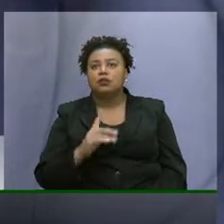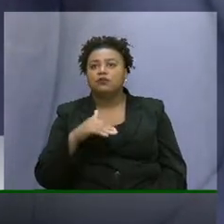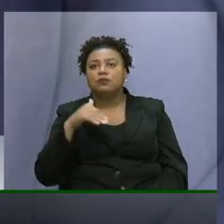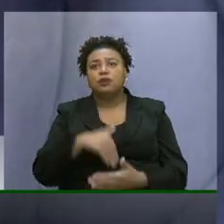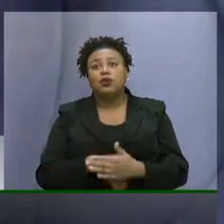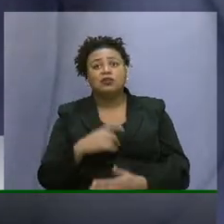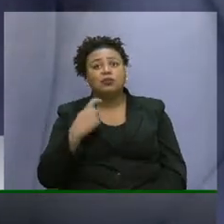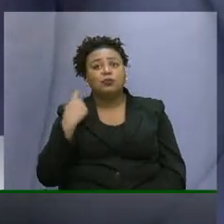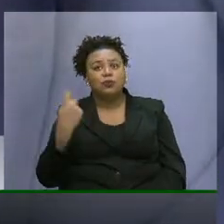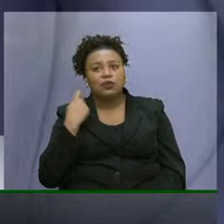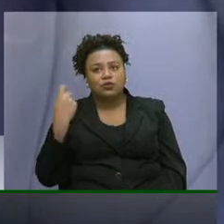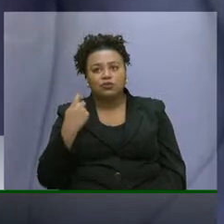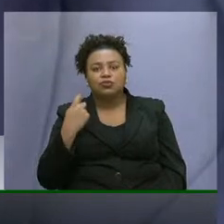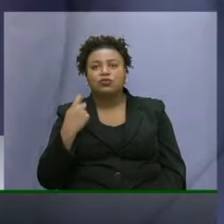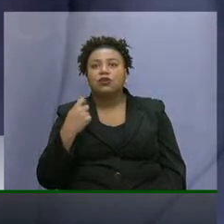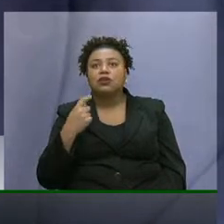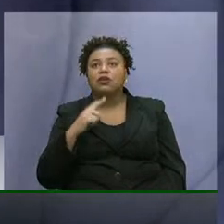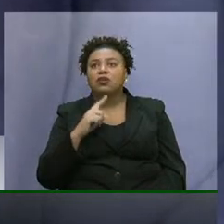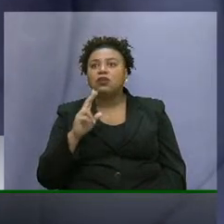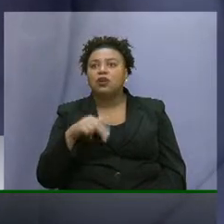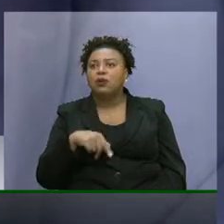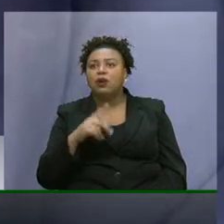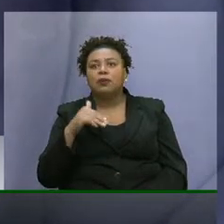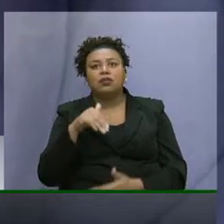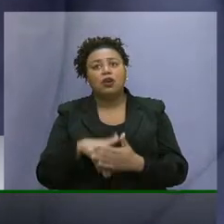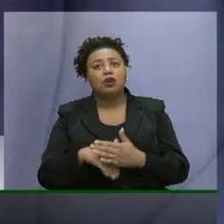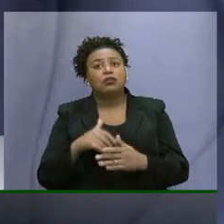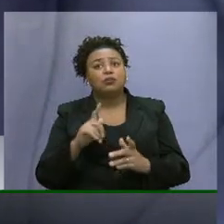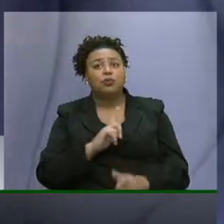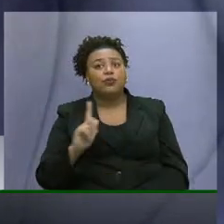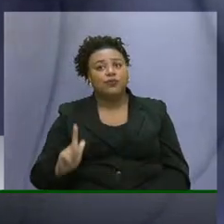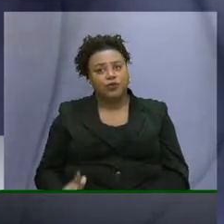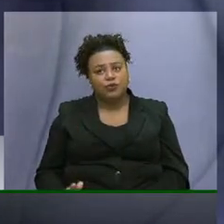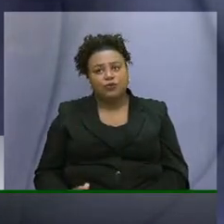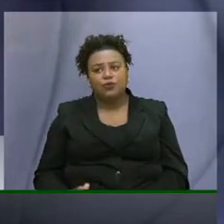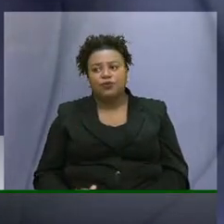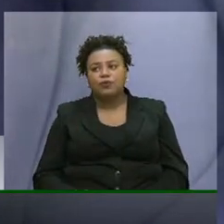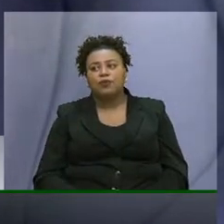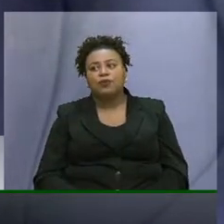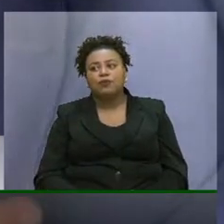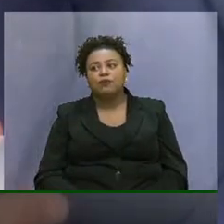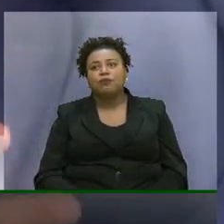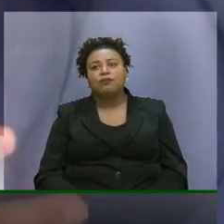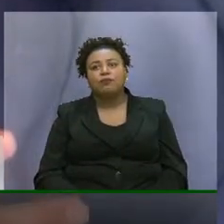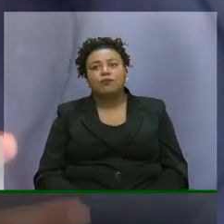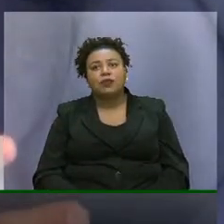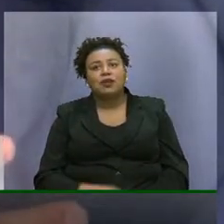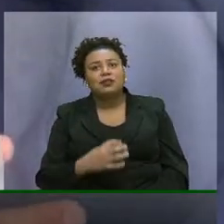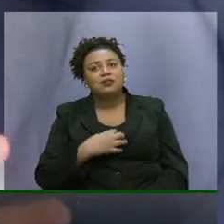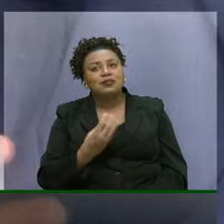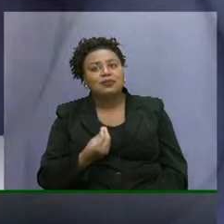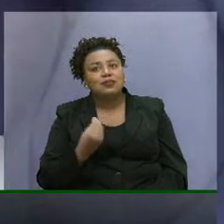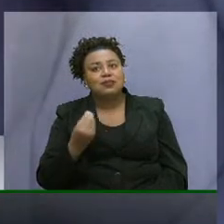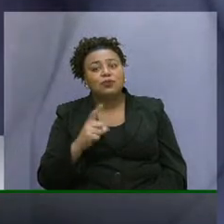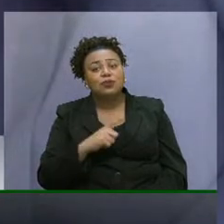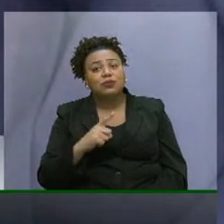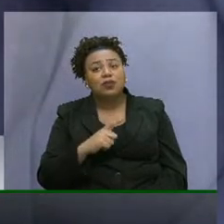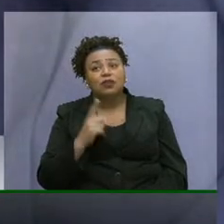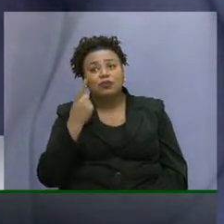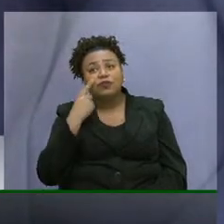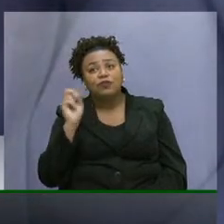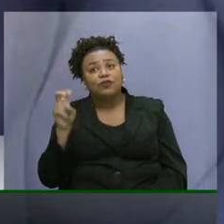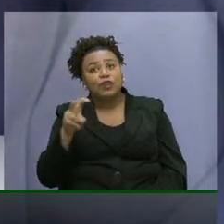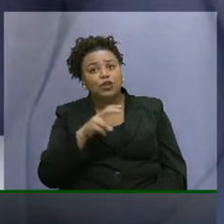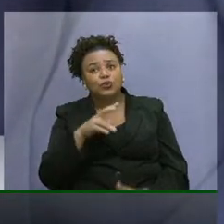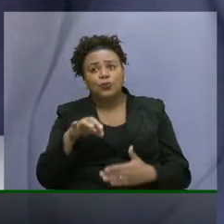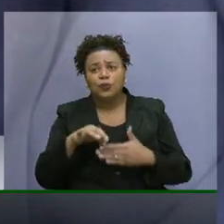derrota para o Rio Grande e não foi nenhuma derrota para o governo. Sensação que eu tenho, e vejo aqui o nosso líder do